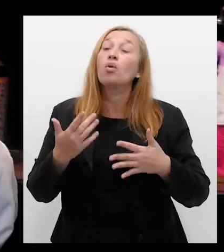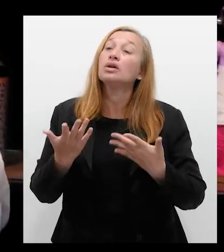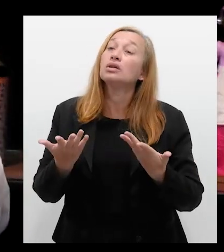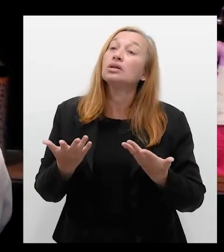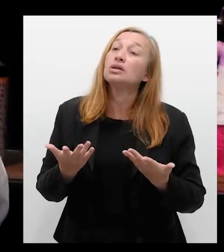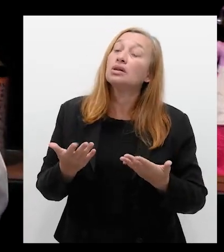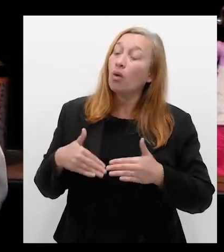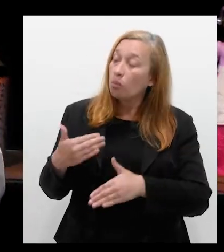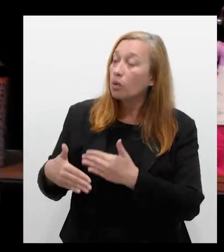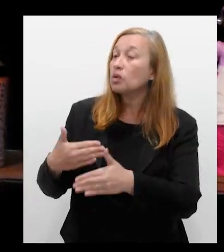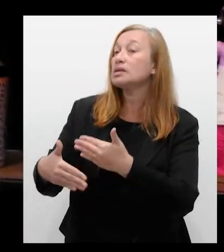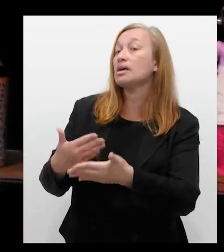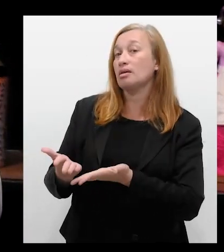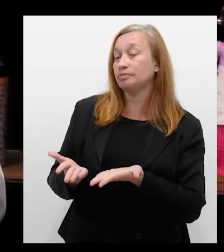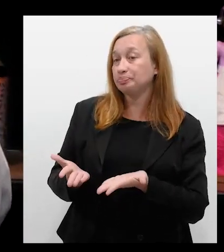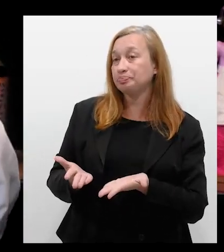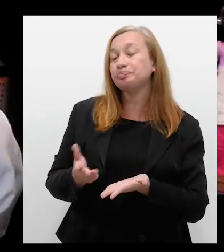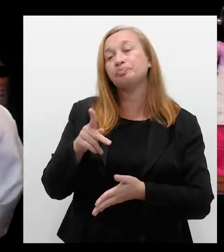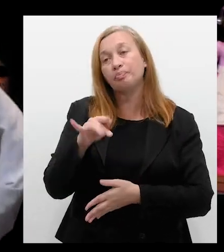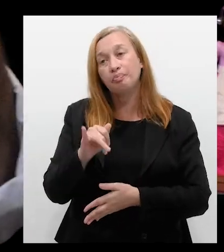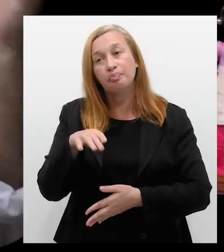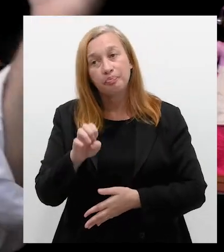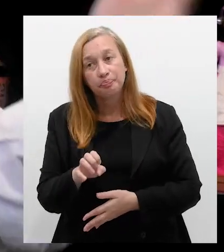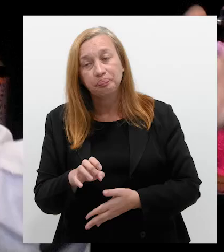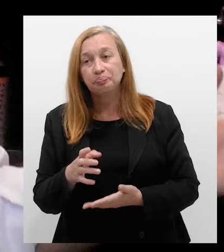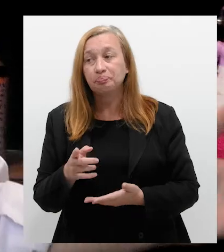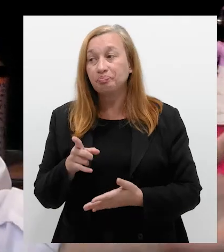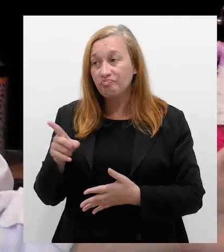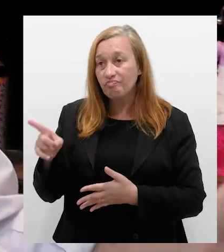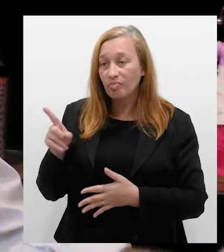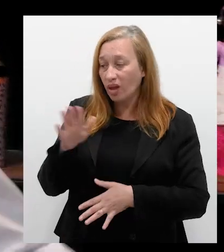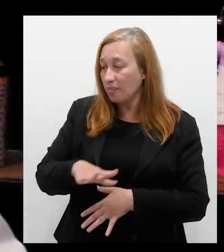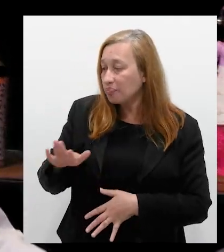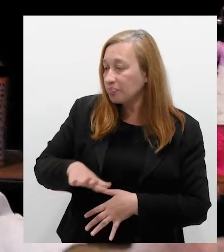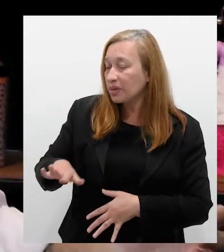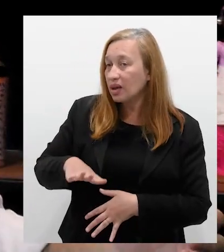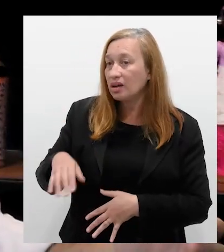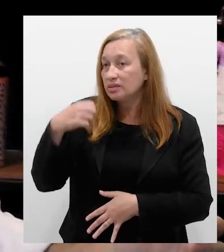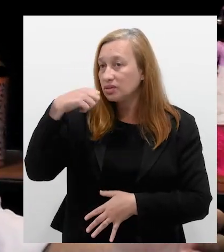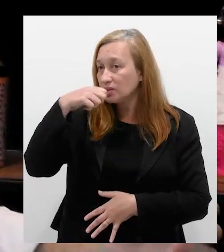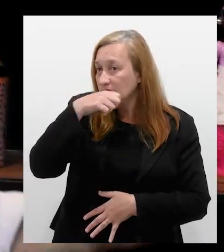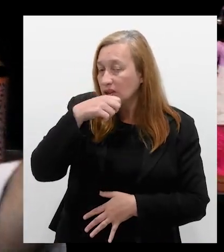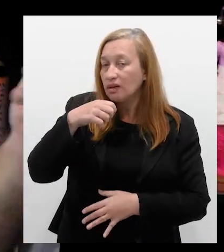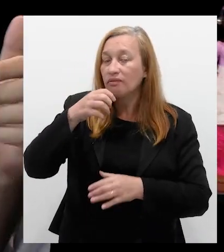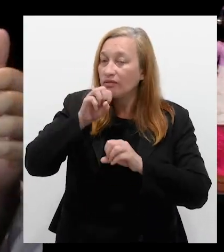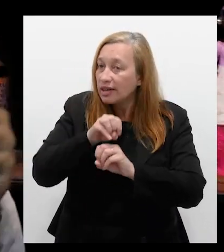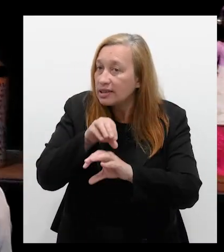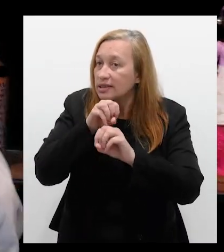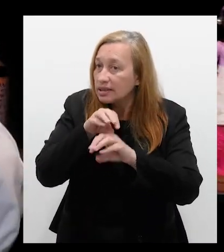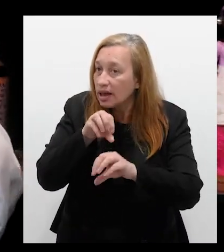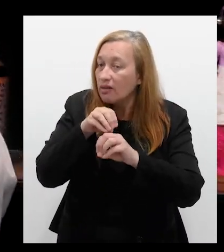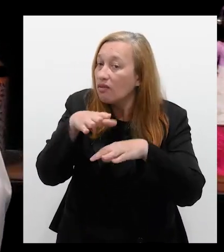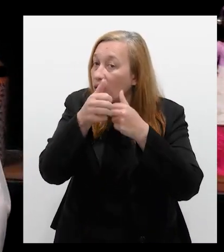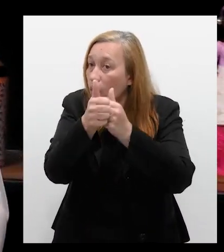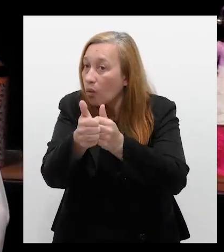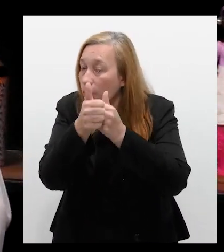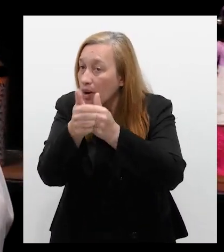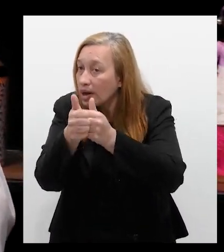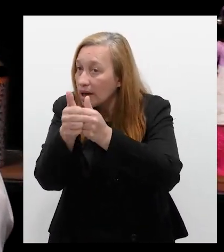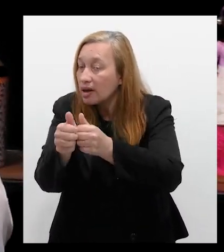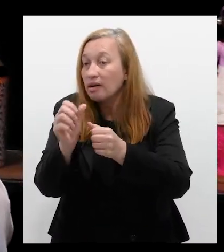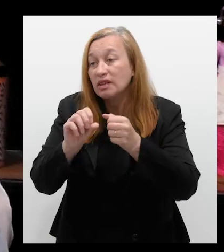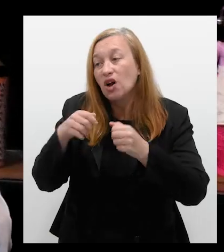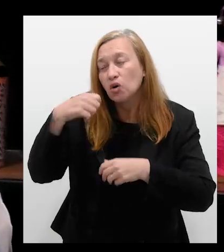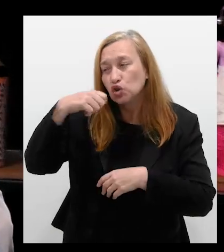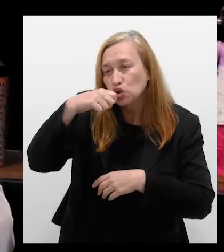Claro que isso é um processo, claro que o papai e a mamãe lá, quando a criança muito pequena, vai escovar o dentinho, vai ensinar, vai acompanhar,